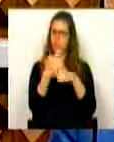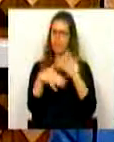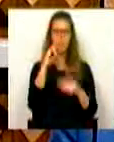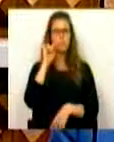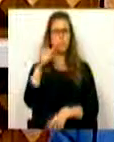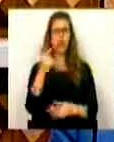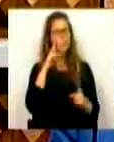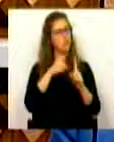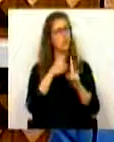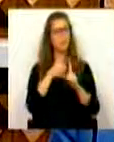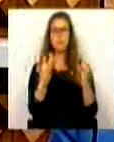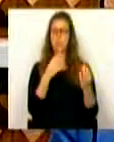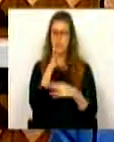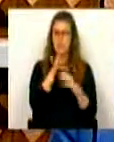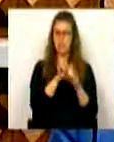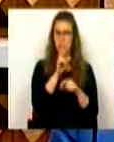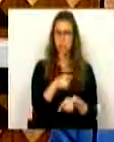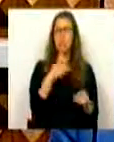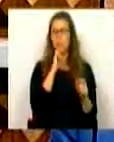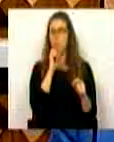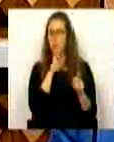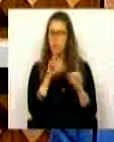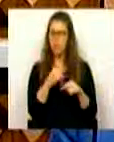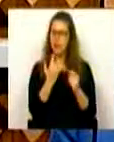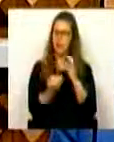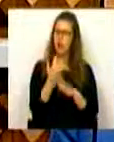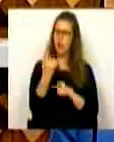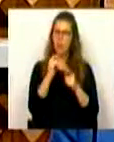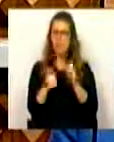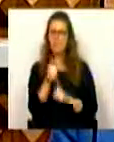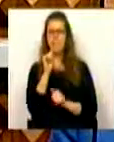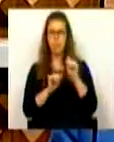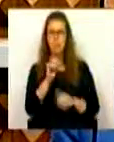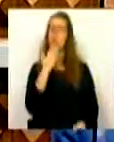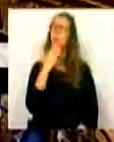na especialidade com vista a, se for o caso, poder inclusive estabelecer algumas melhorias na mesma. Muito obrigado.